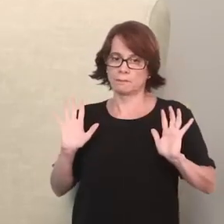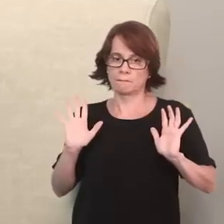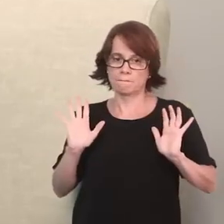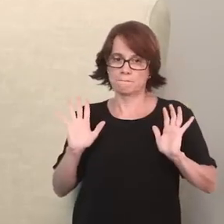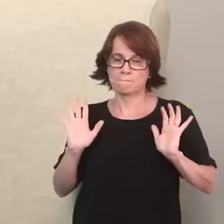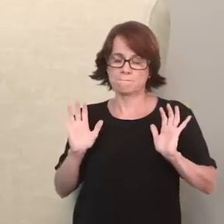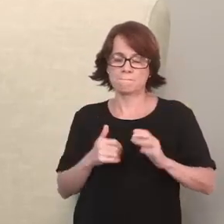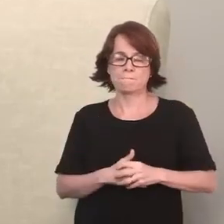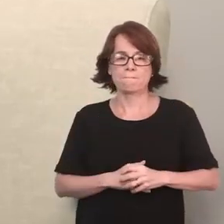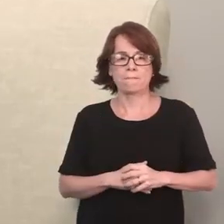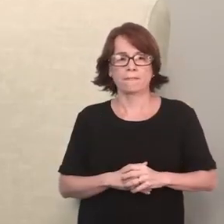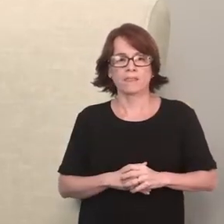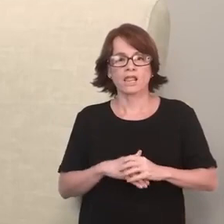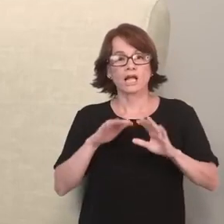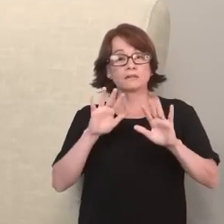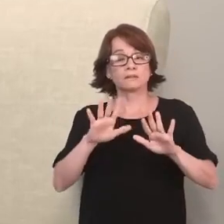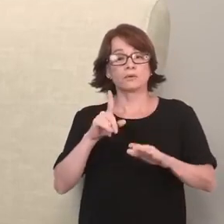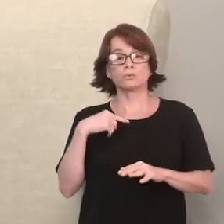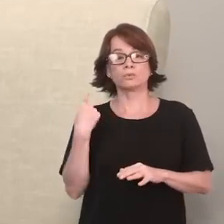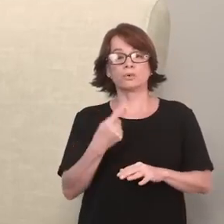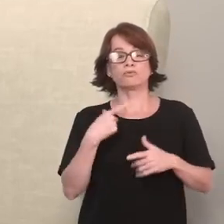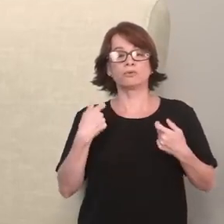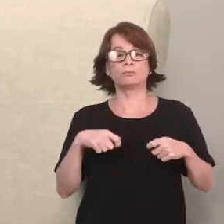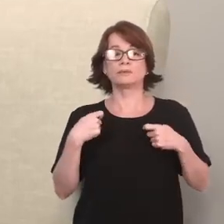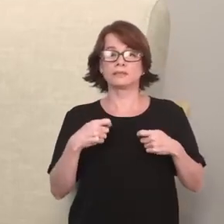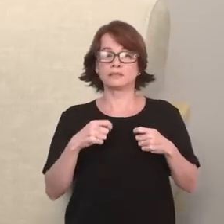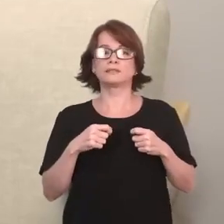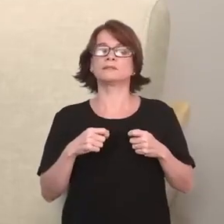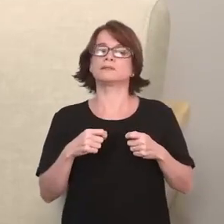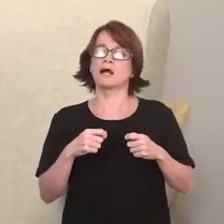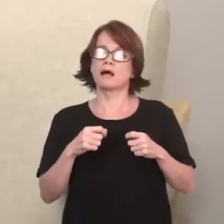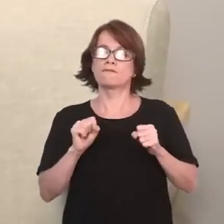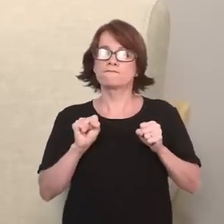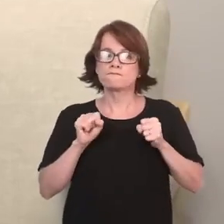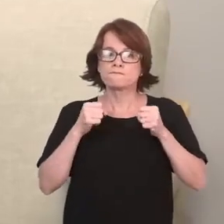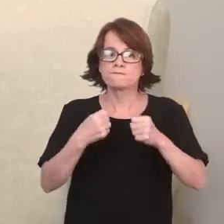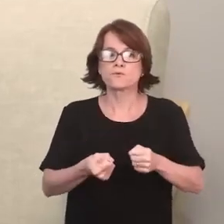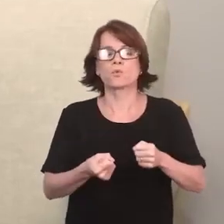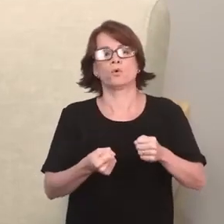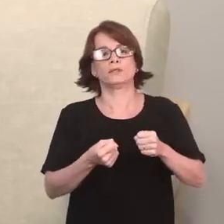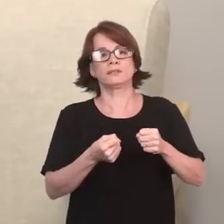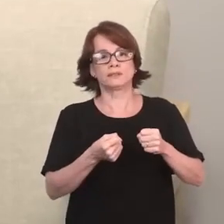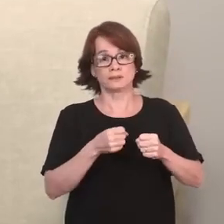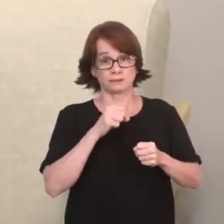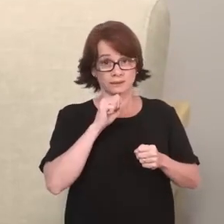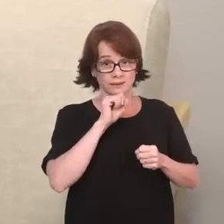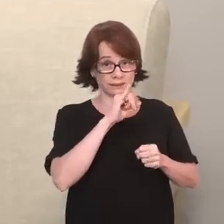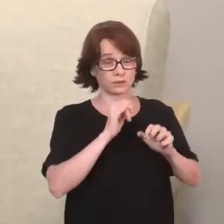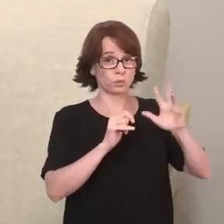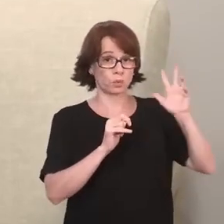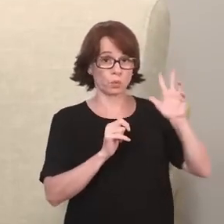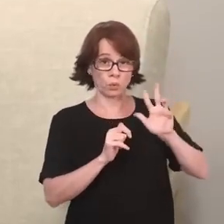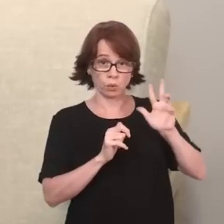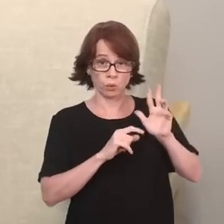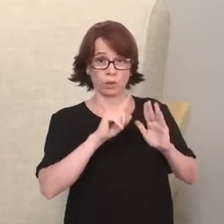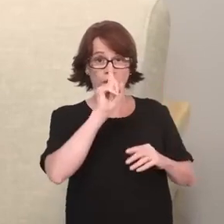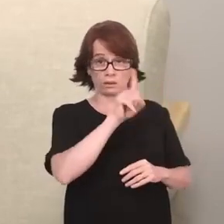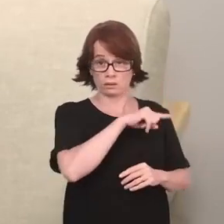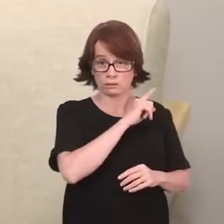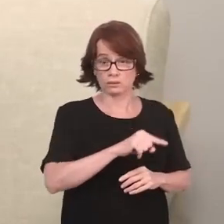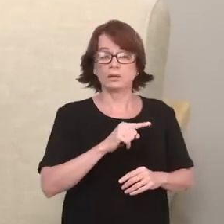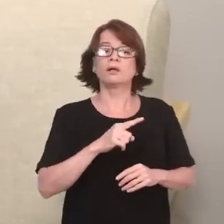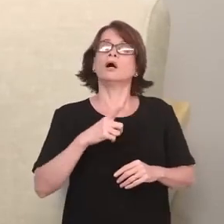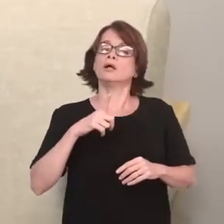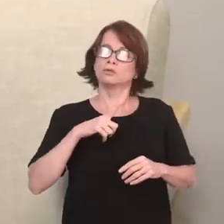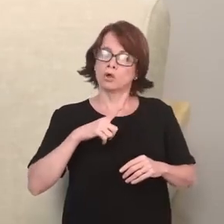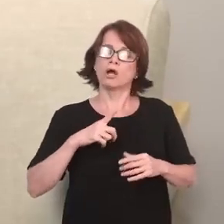E aí a gente vai ter força para derrubar o veto, né? Mas aqui no Distrito Federal, que